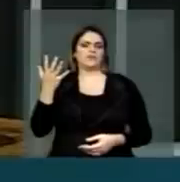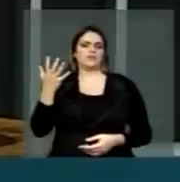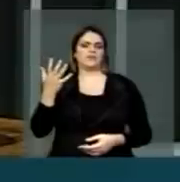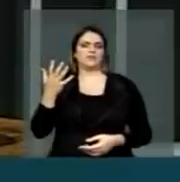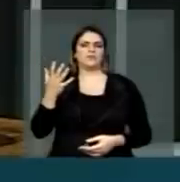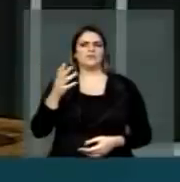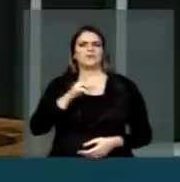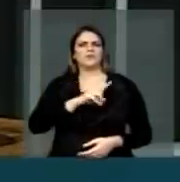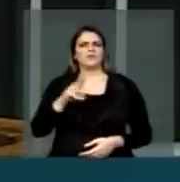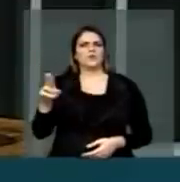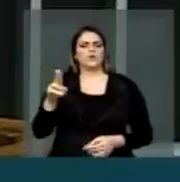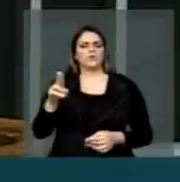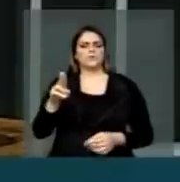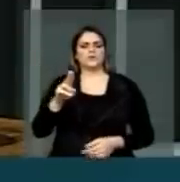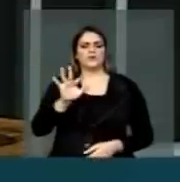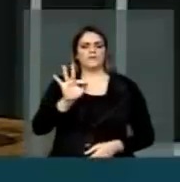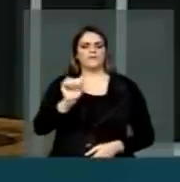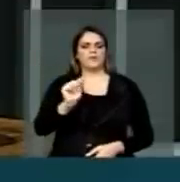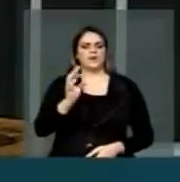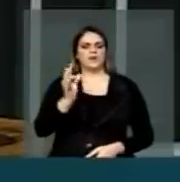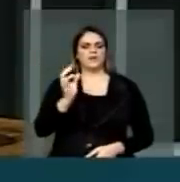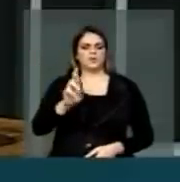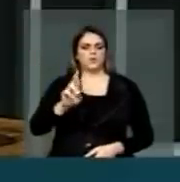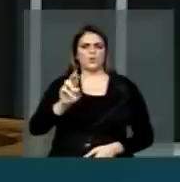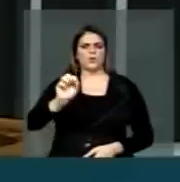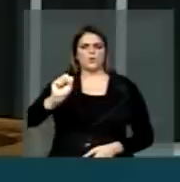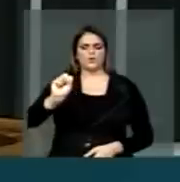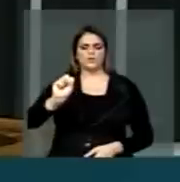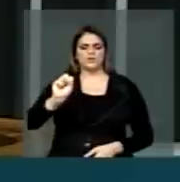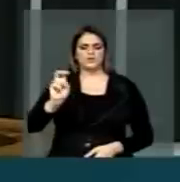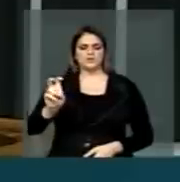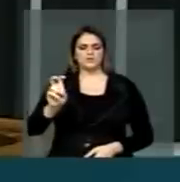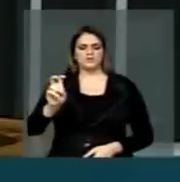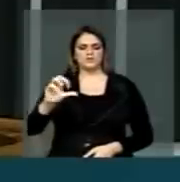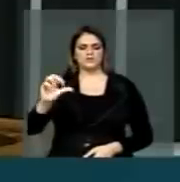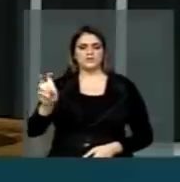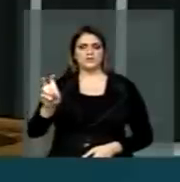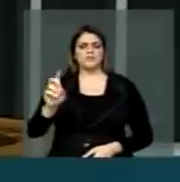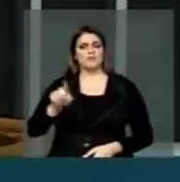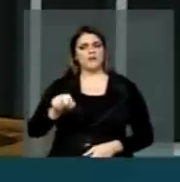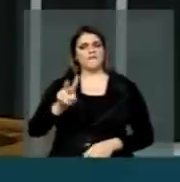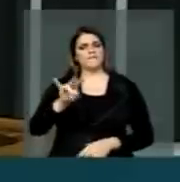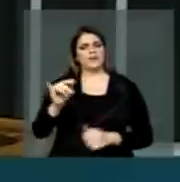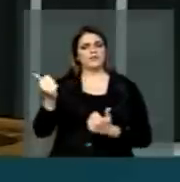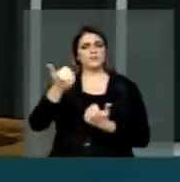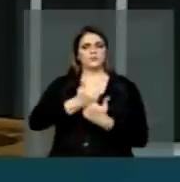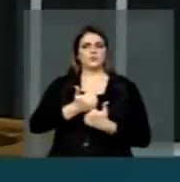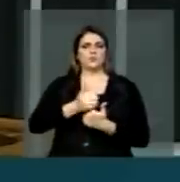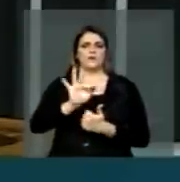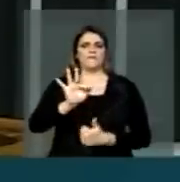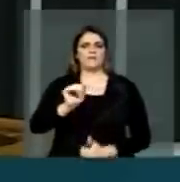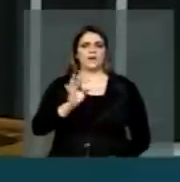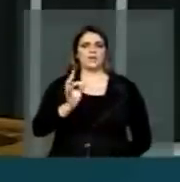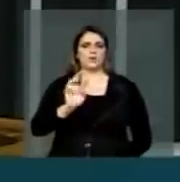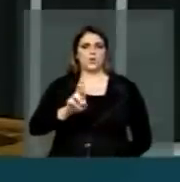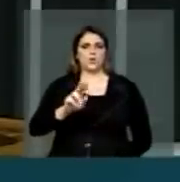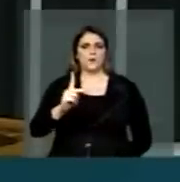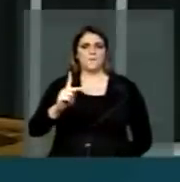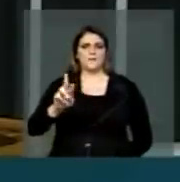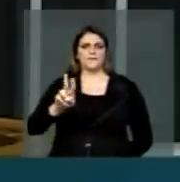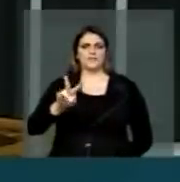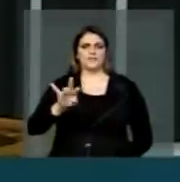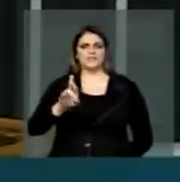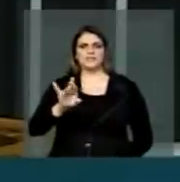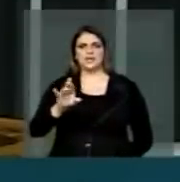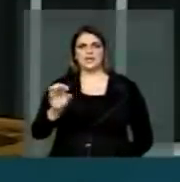fator 8595, que deverá substituir o fator previdenciário e que temos